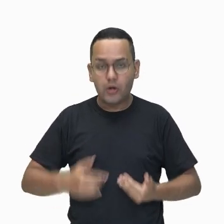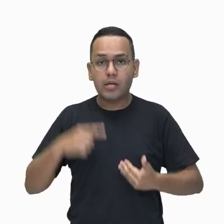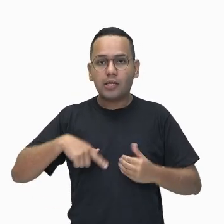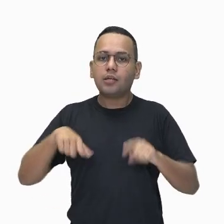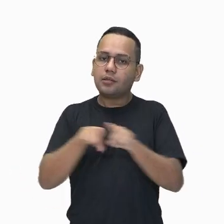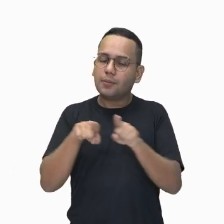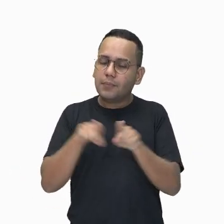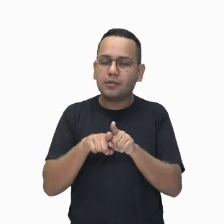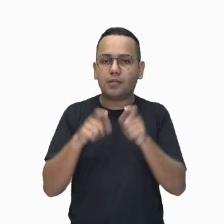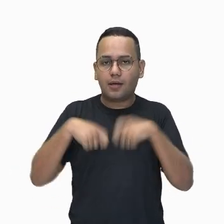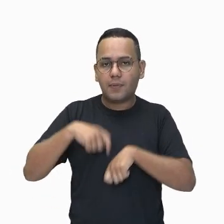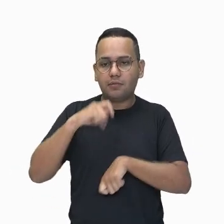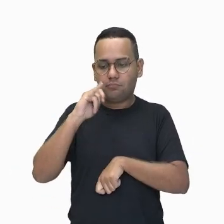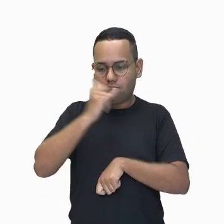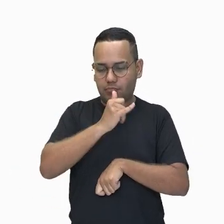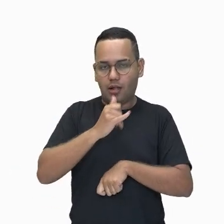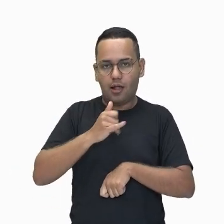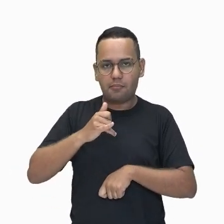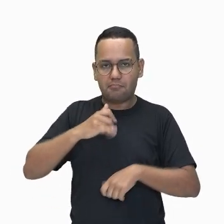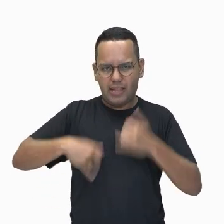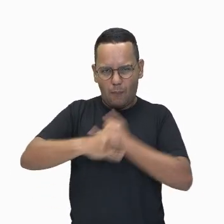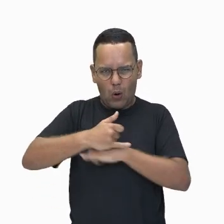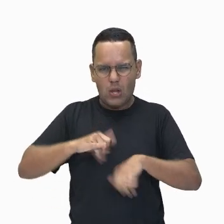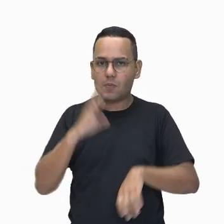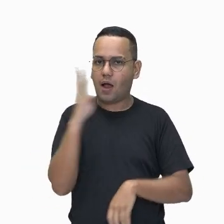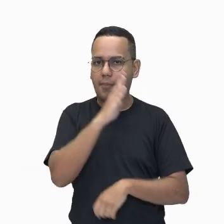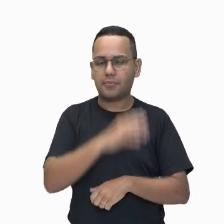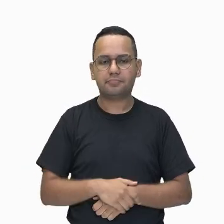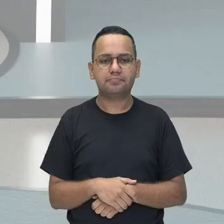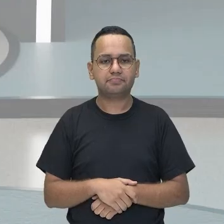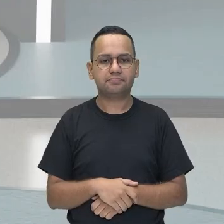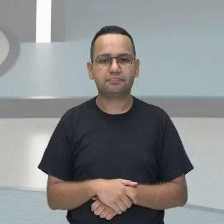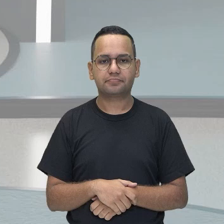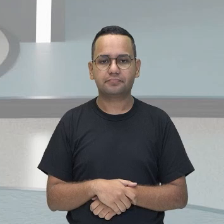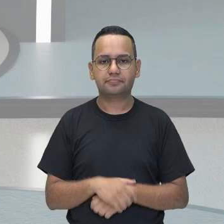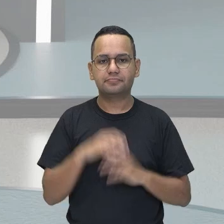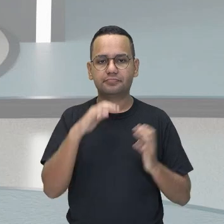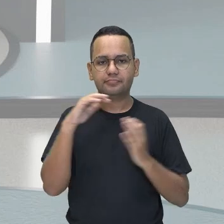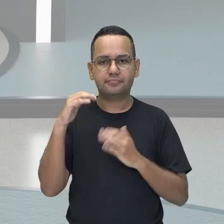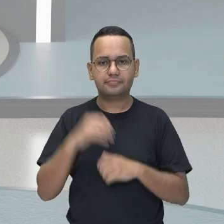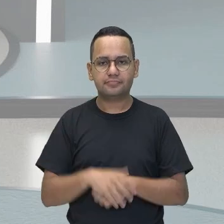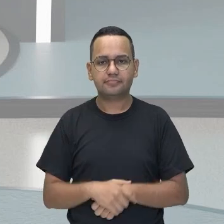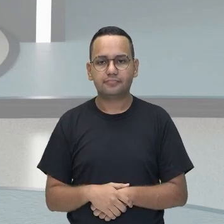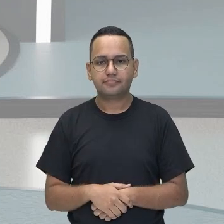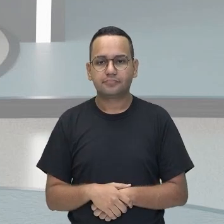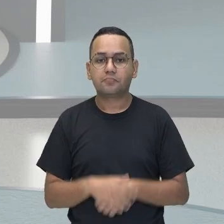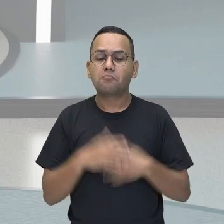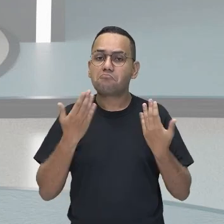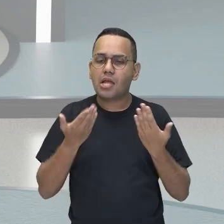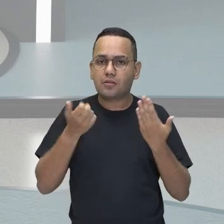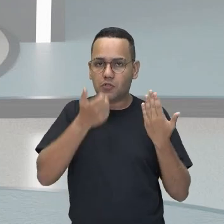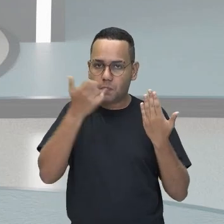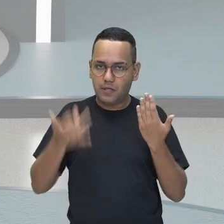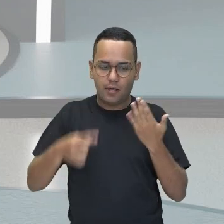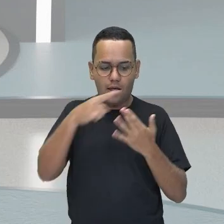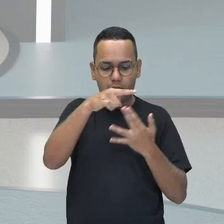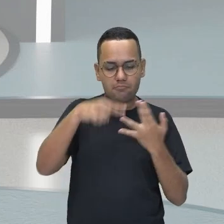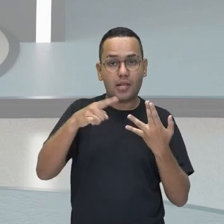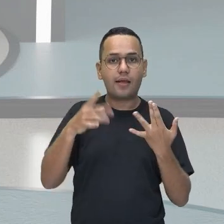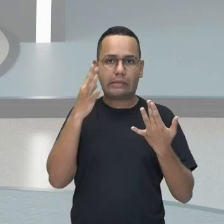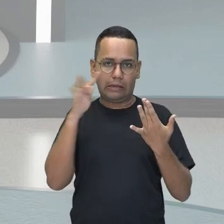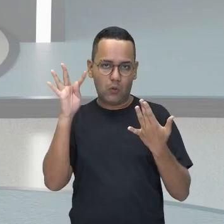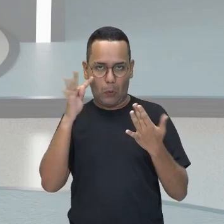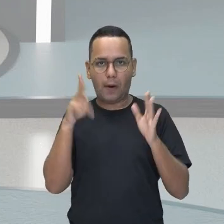né? Então, a gente precisa olhar para esse aspecto fisiológico. Nós falamos sobre a teoria do Sheldon para que a gente conseguisse